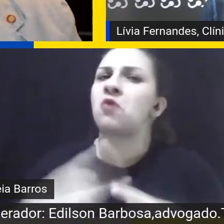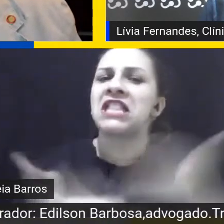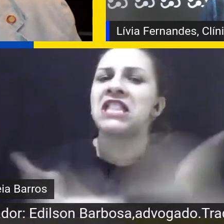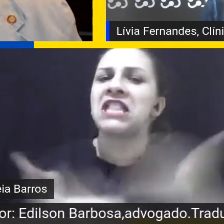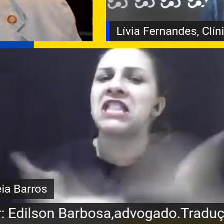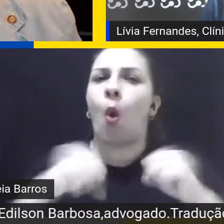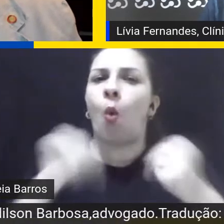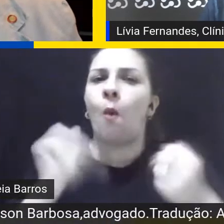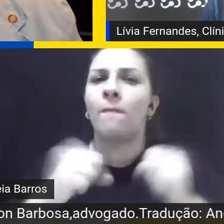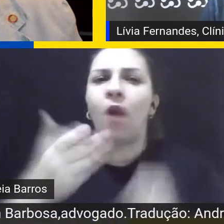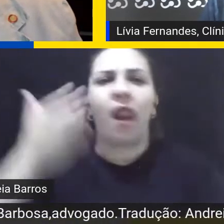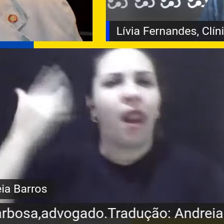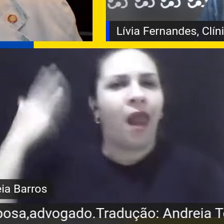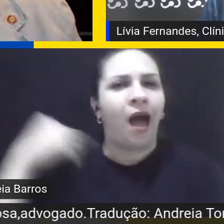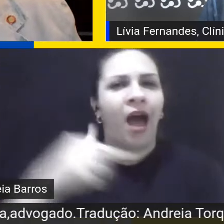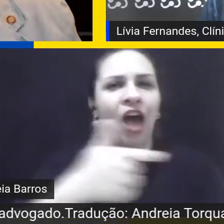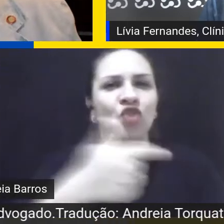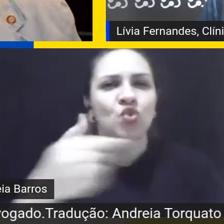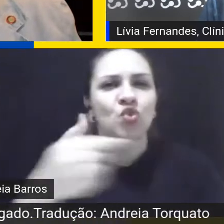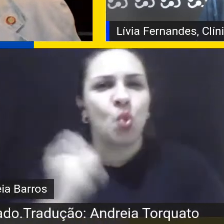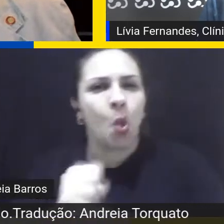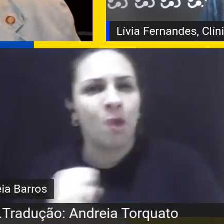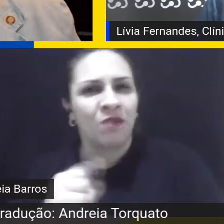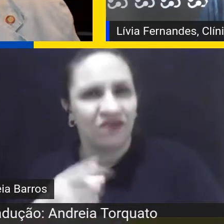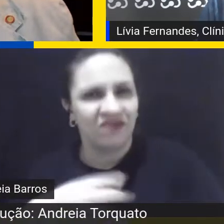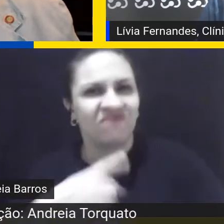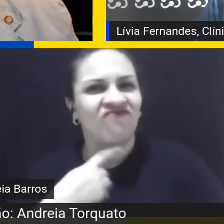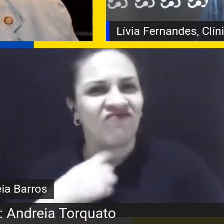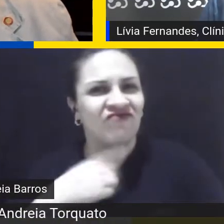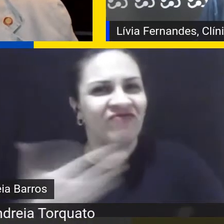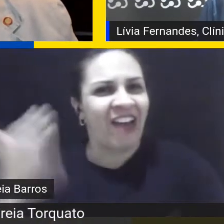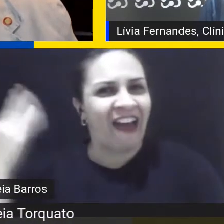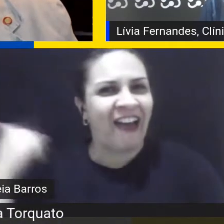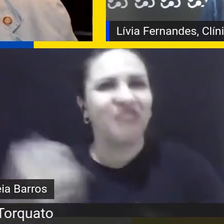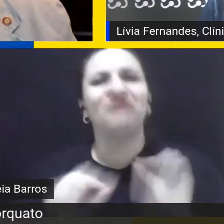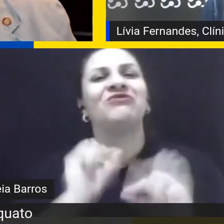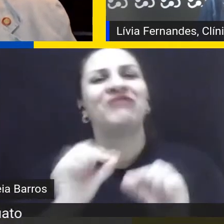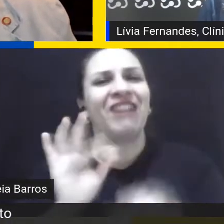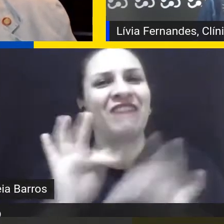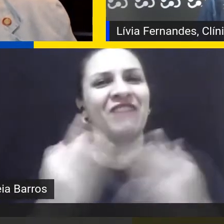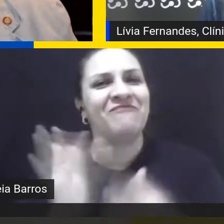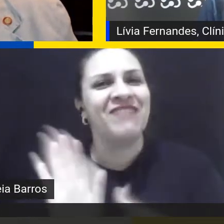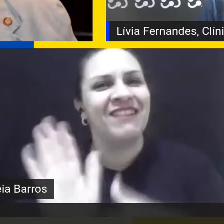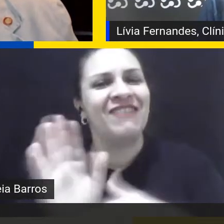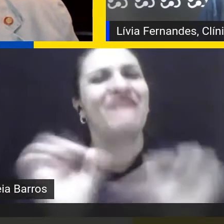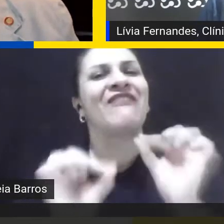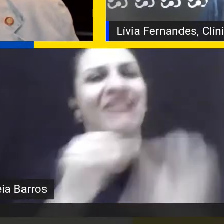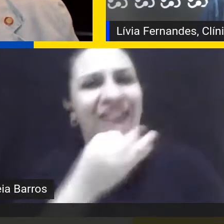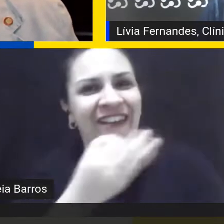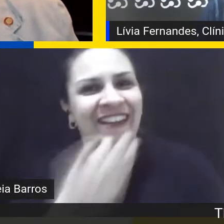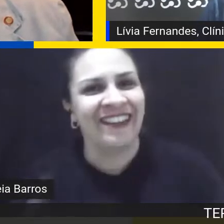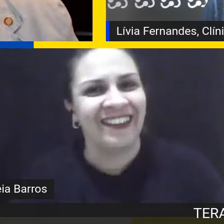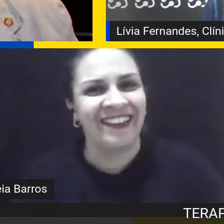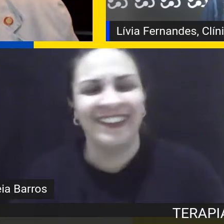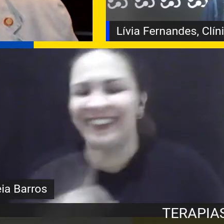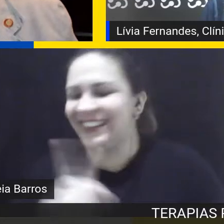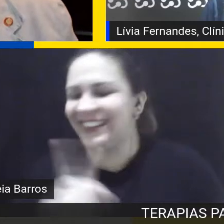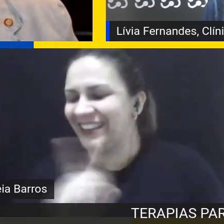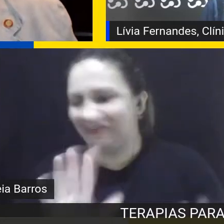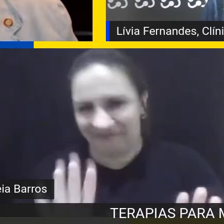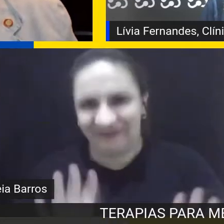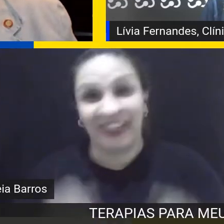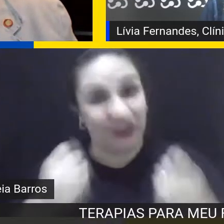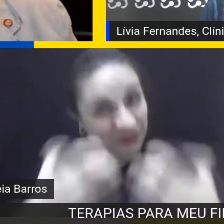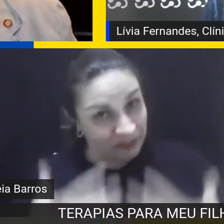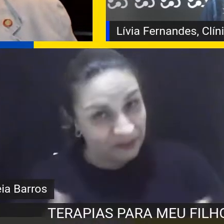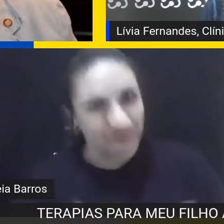2000? Você já, desde criancinha, ou foi família que incentivou? Não! Então, eu